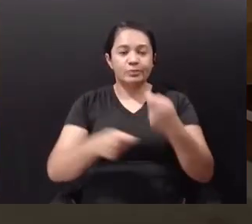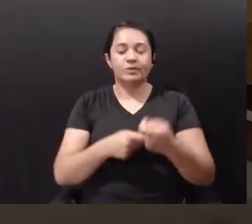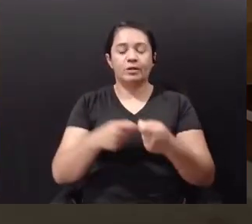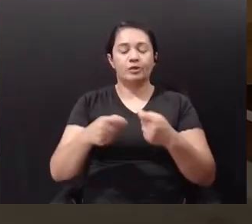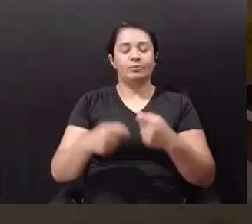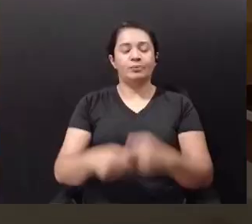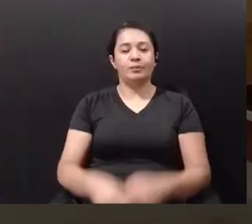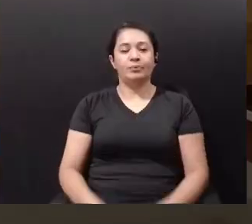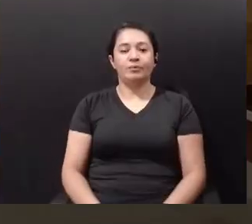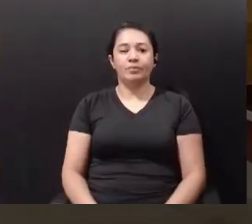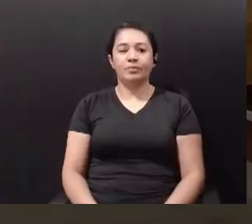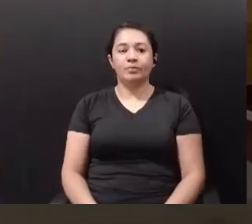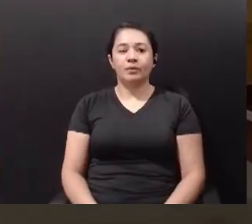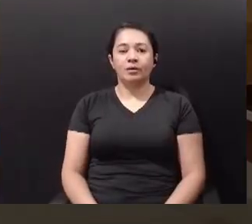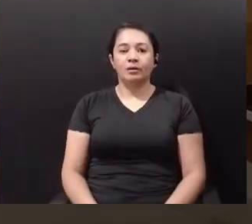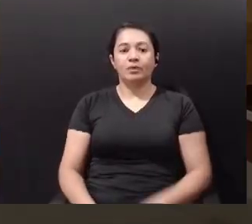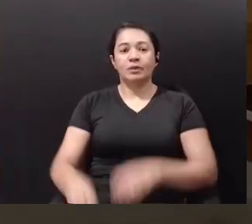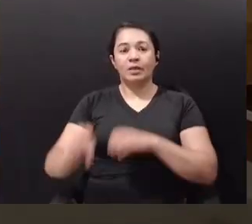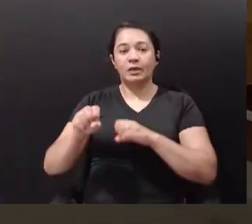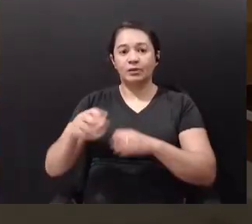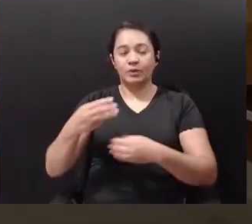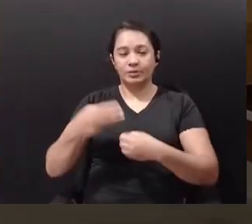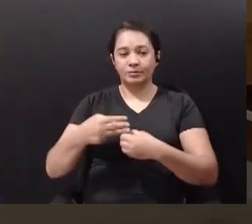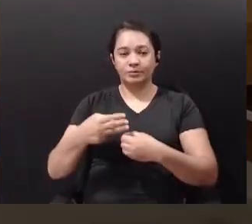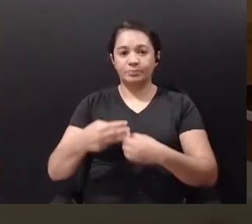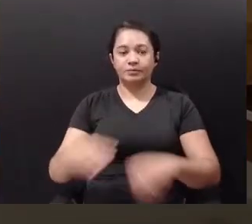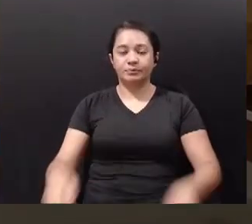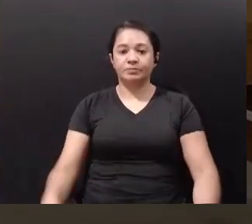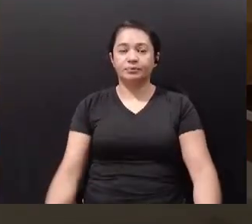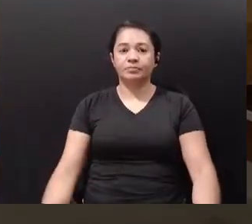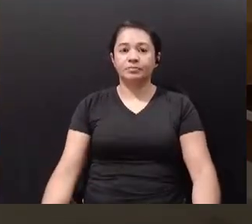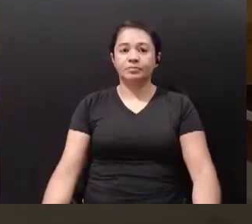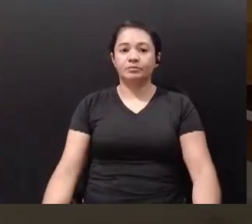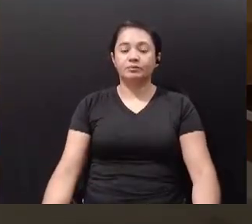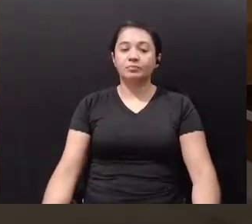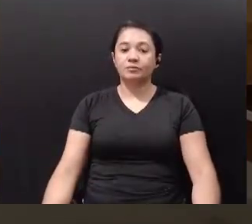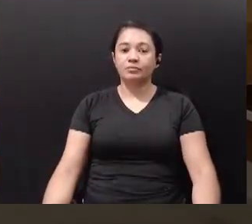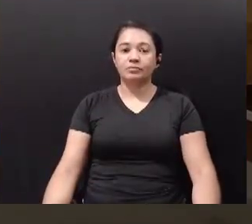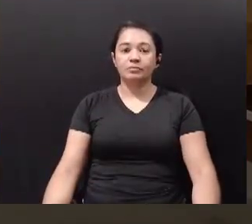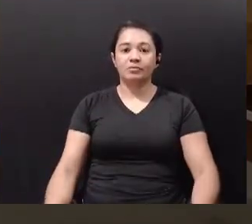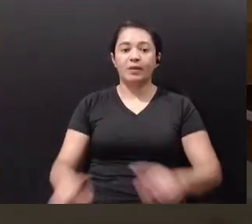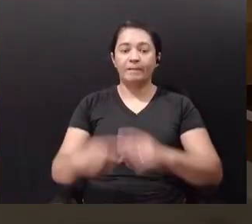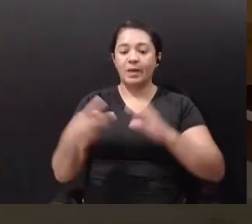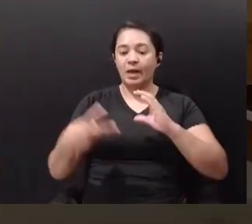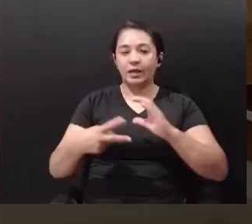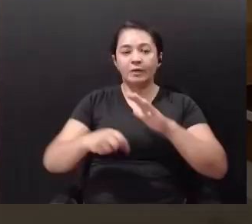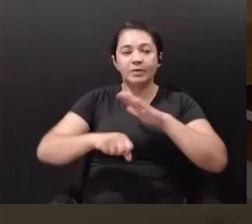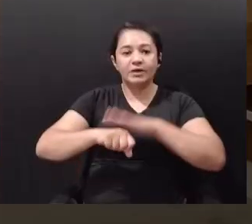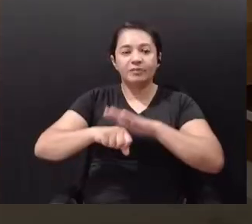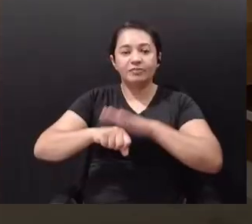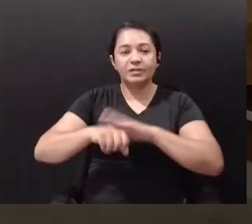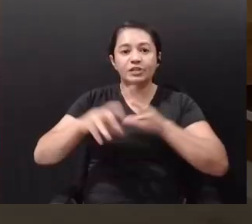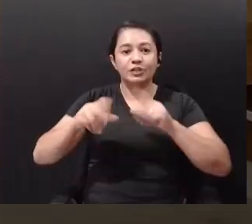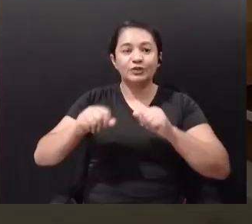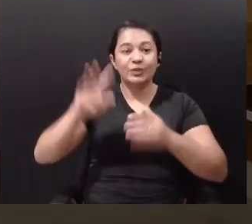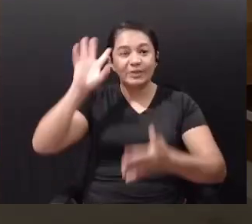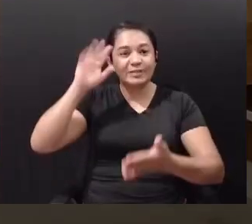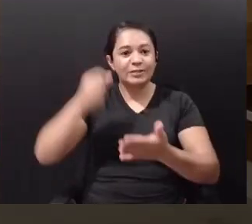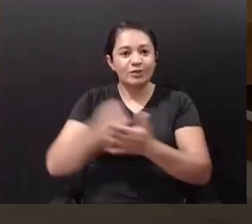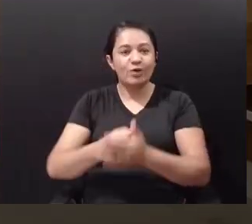da educação municipal, tá? Mas era a Câmara que fazia todas as decisões, passava pela Câmara